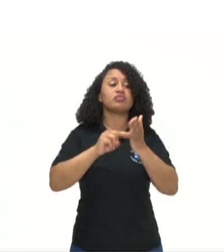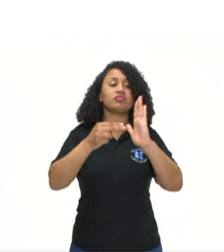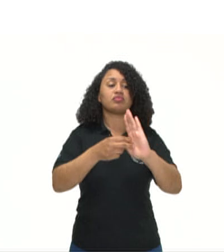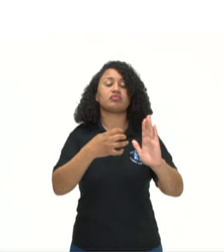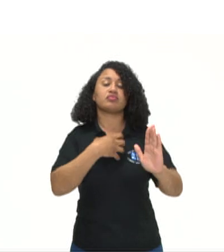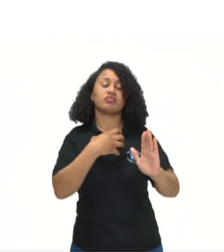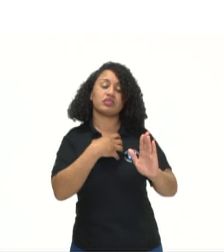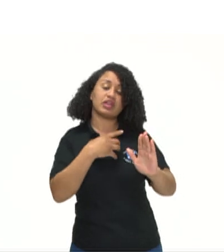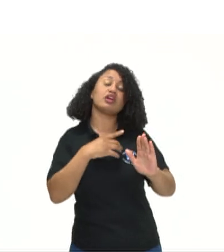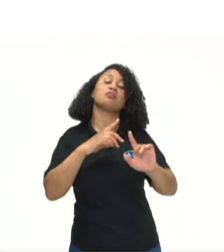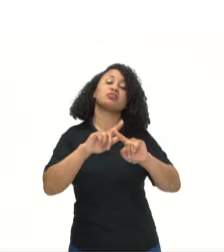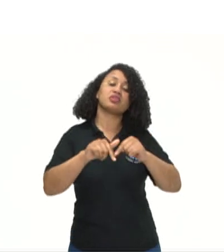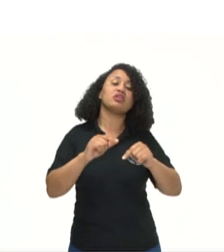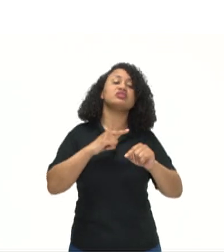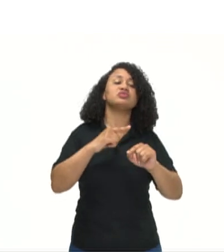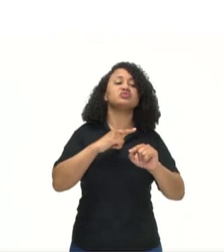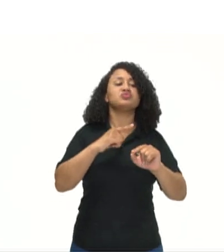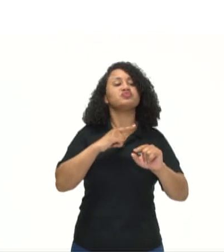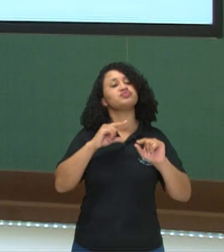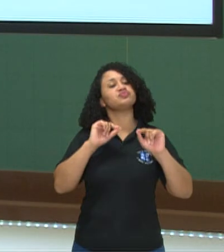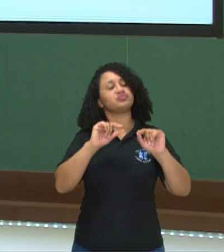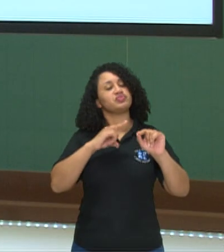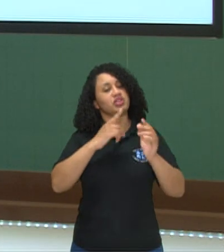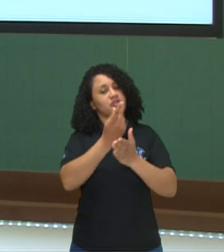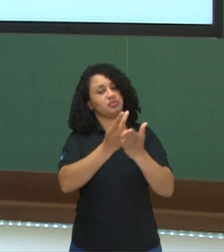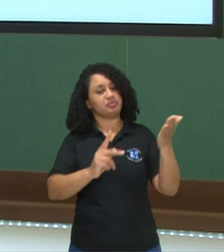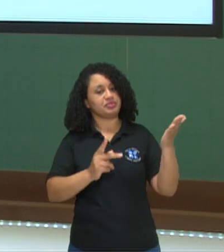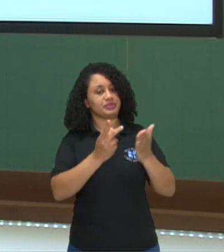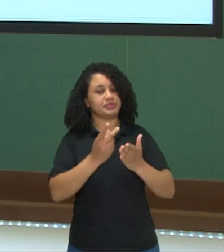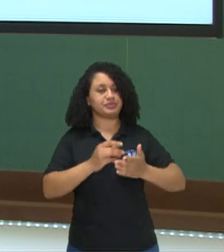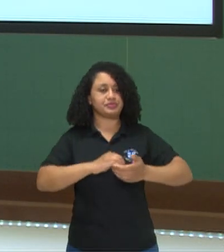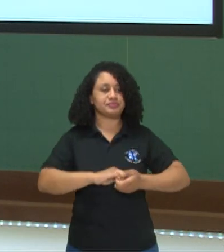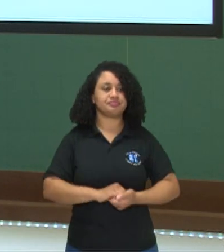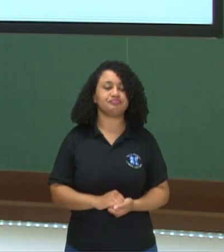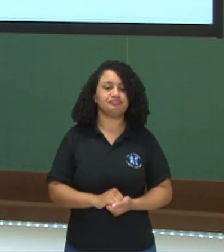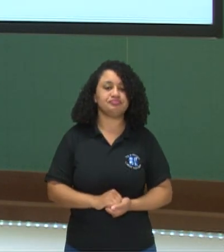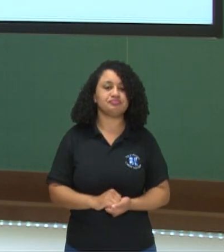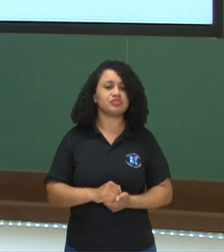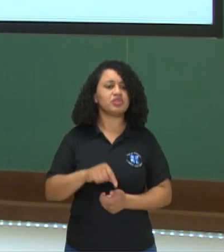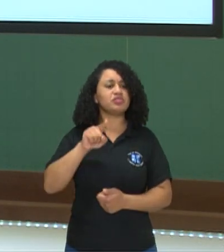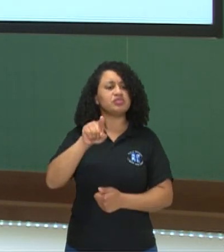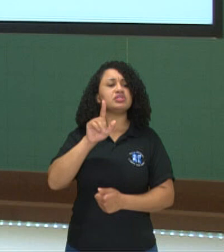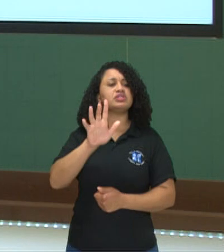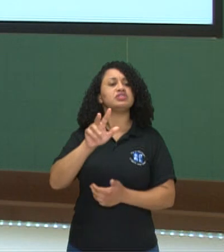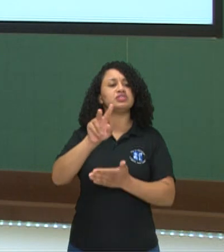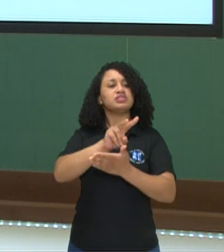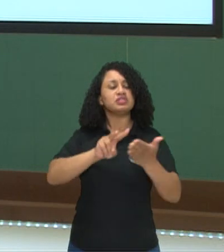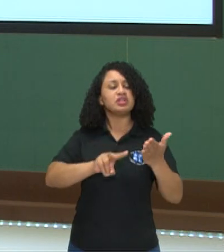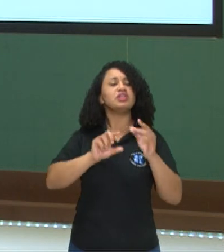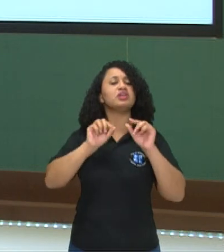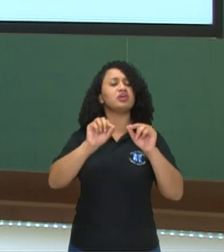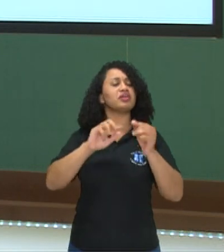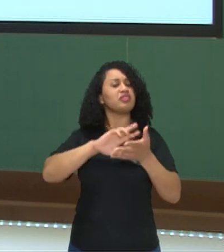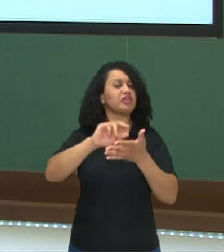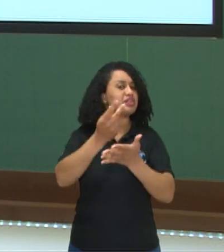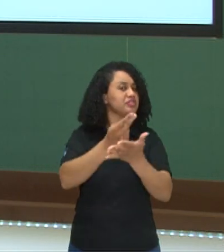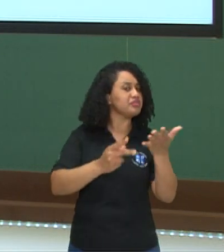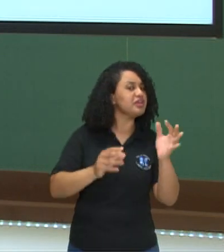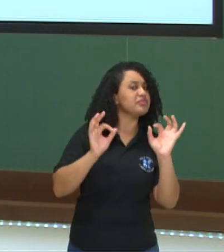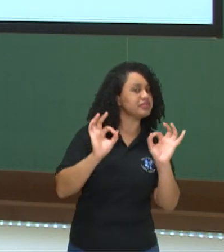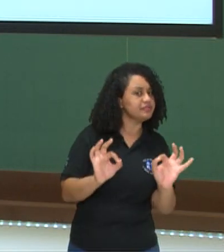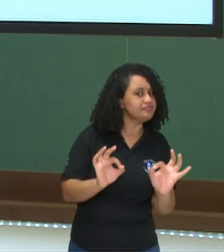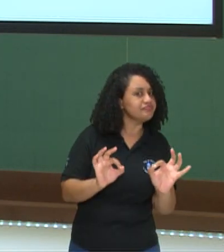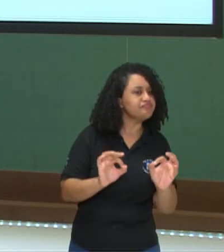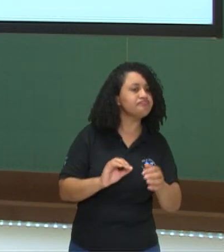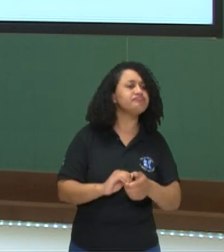pelas figuras de linguagem presentes no poema. Você já deve ter lido muitos poemas, não é